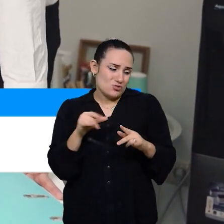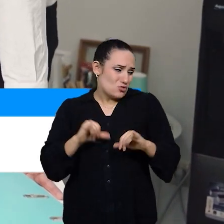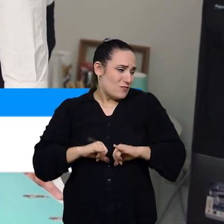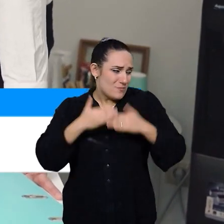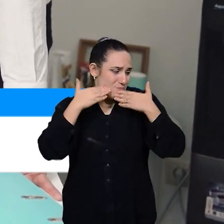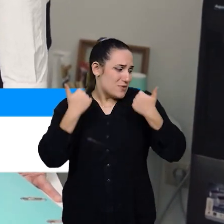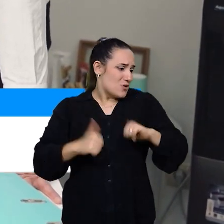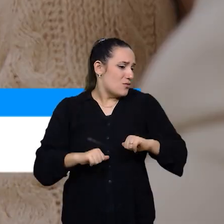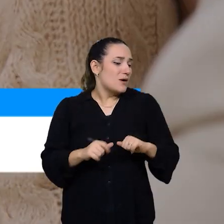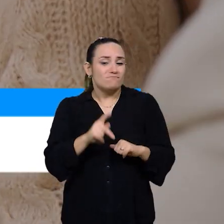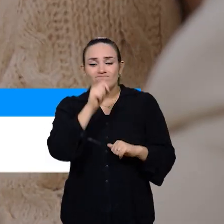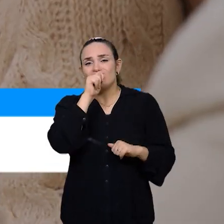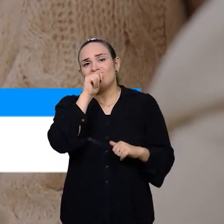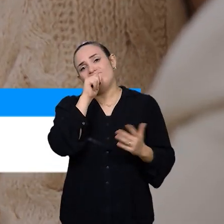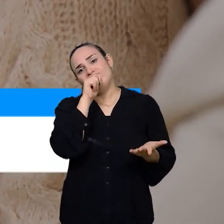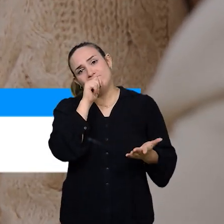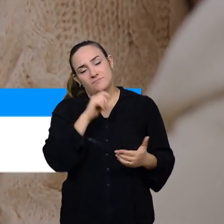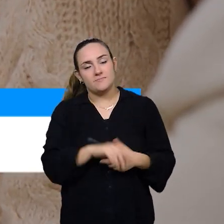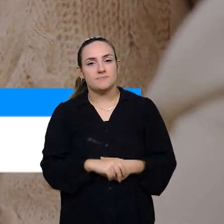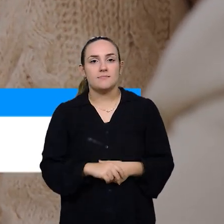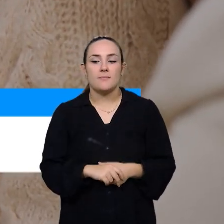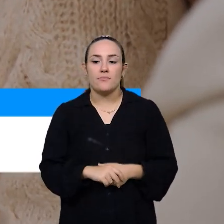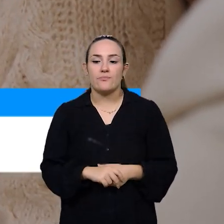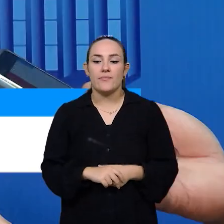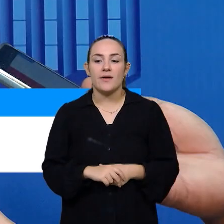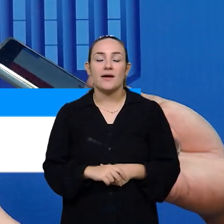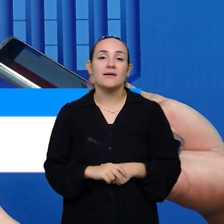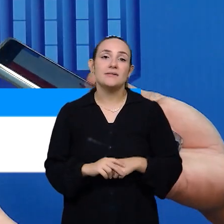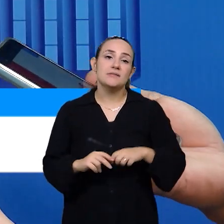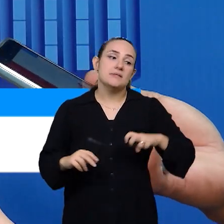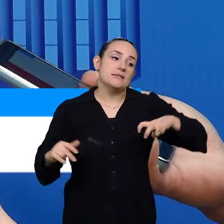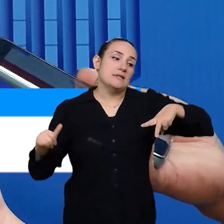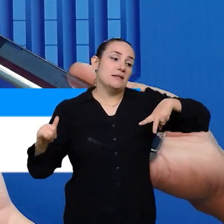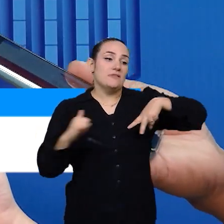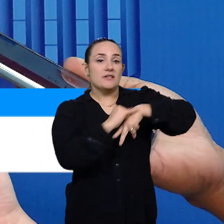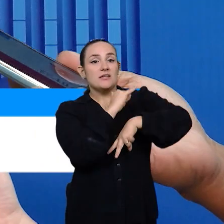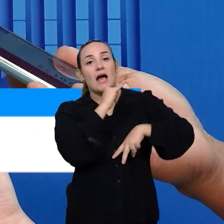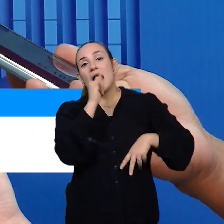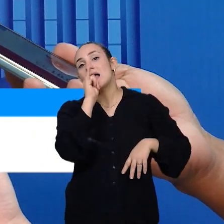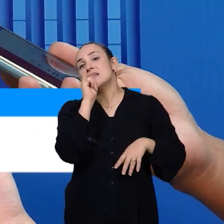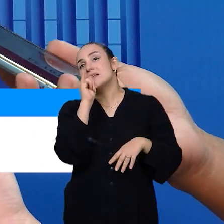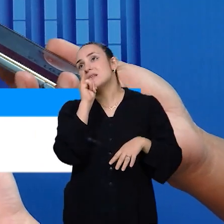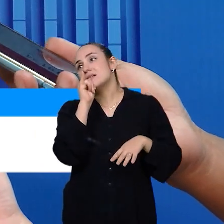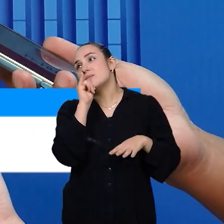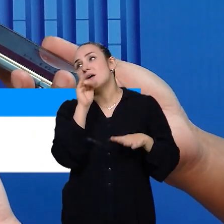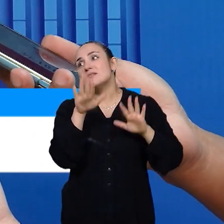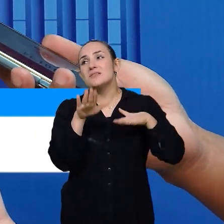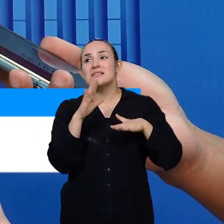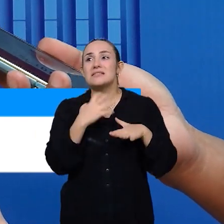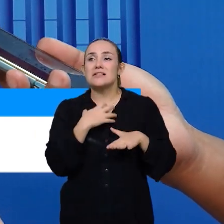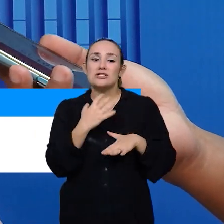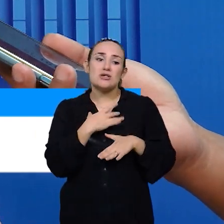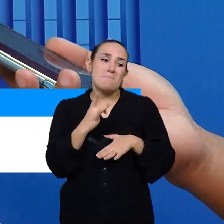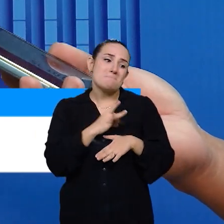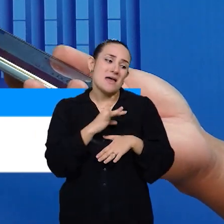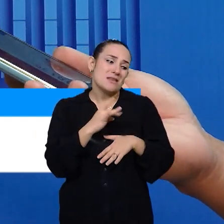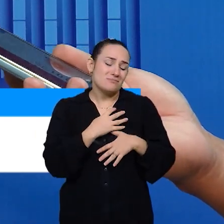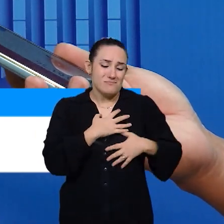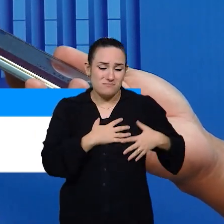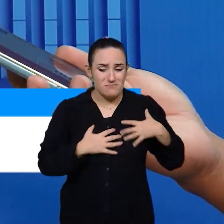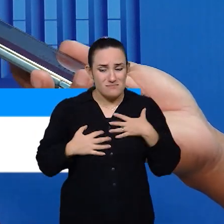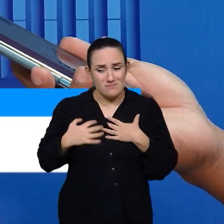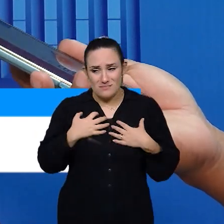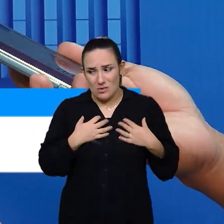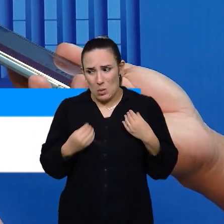de sofrer maiores consequências no local de trabalho. As vítimas se sentem um pouco intimidadas, né,